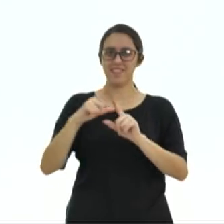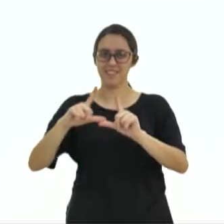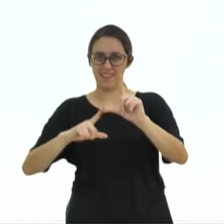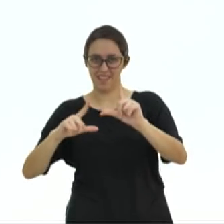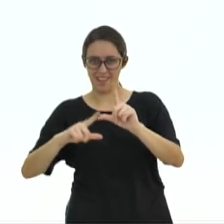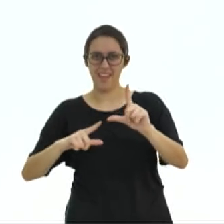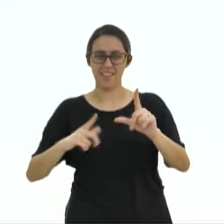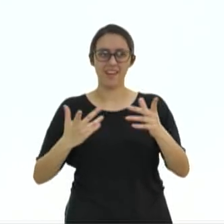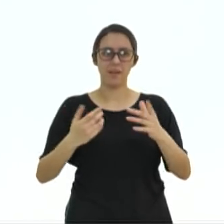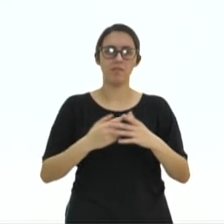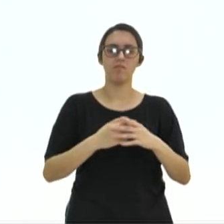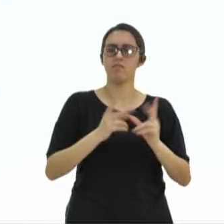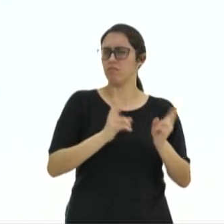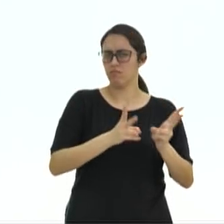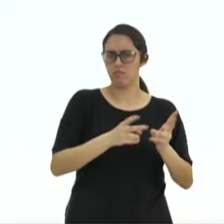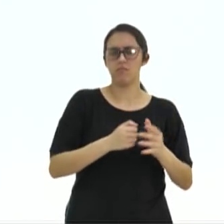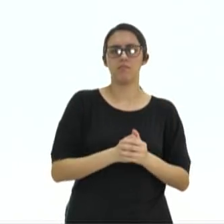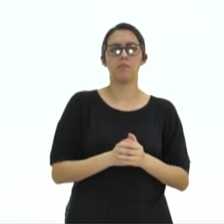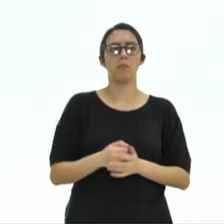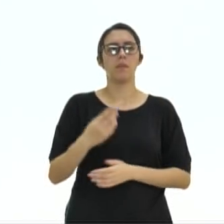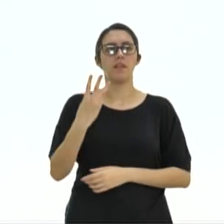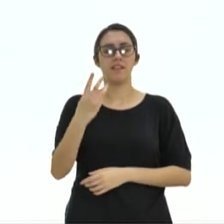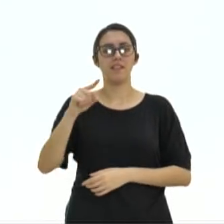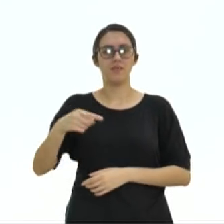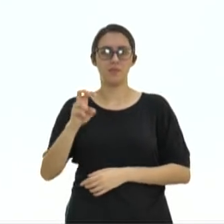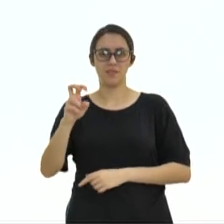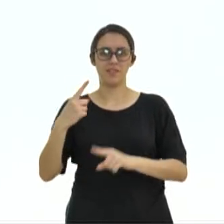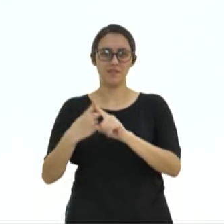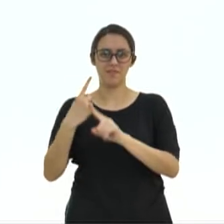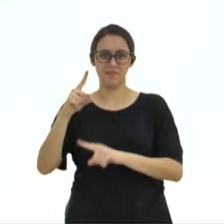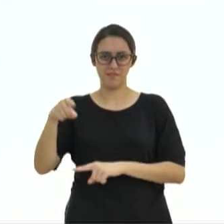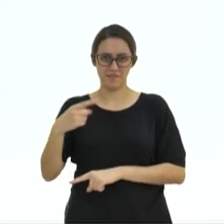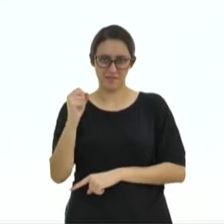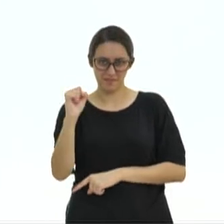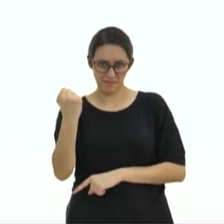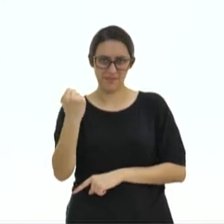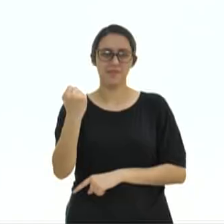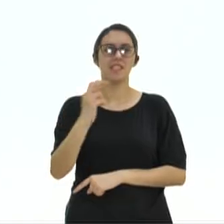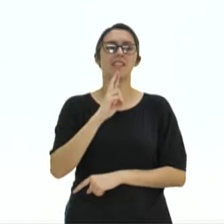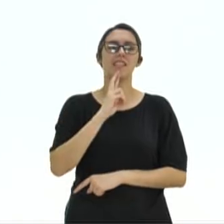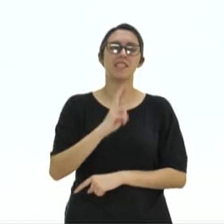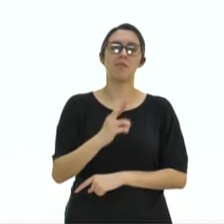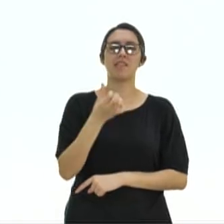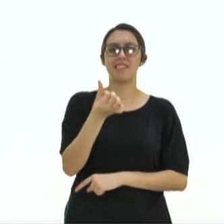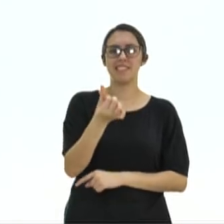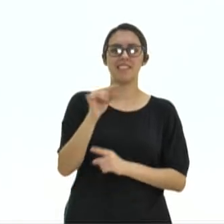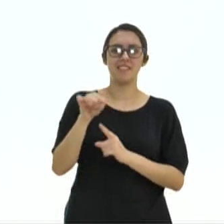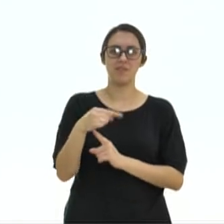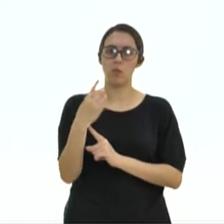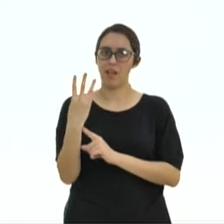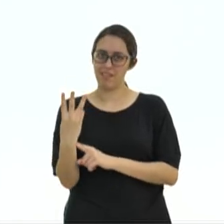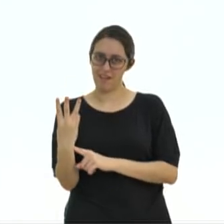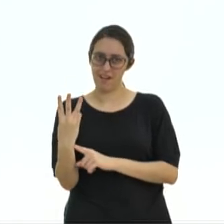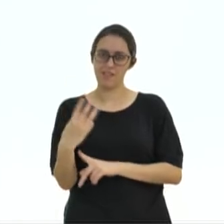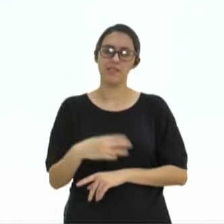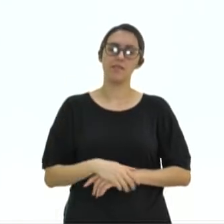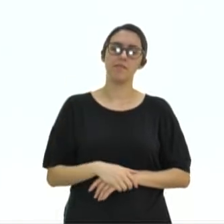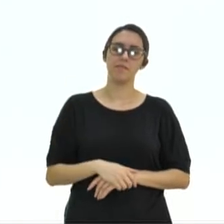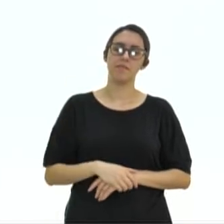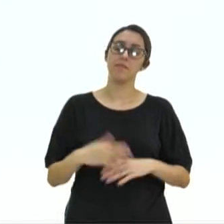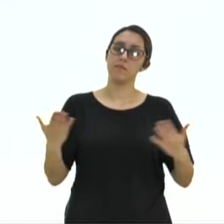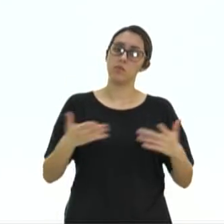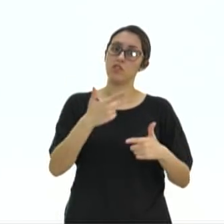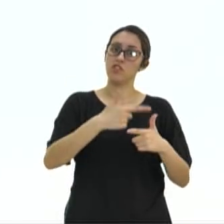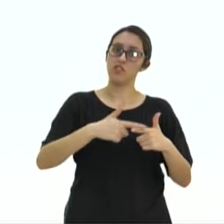isso. 3,5 vezes 1,8 dá 6,30. Tá? Então, deu 6,3. Dividindo